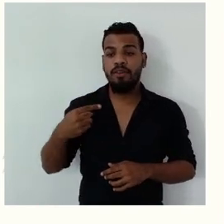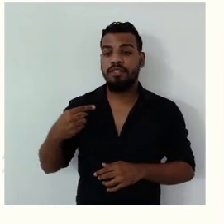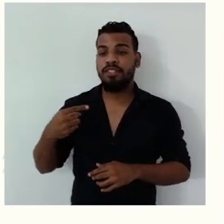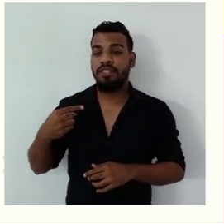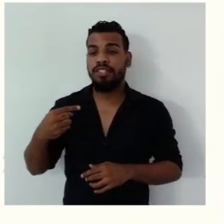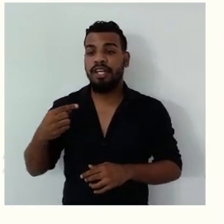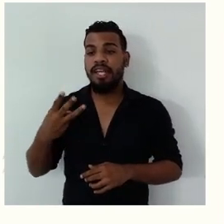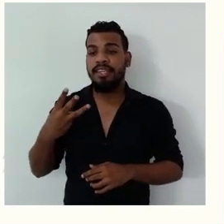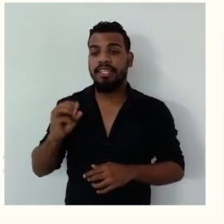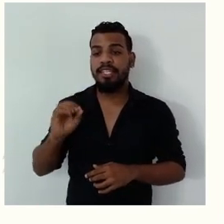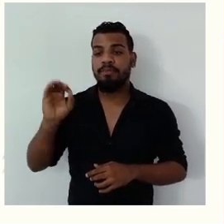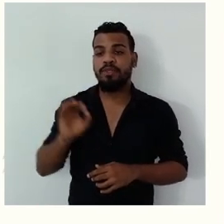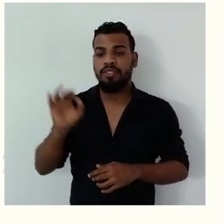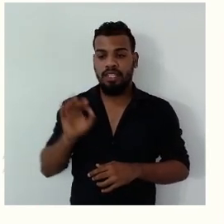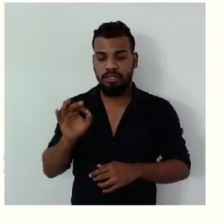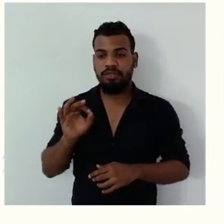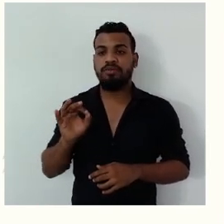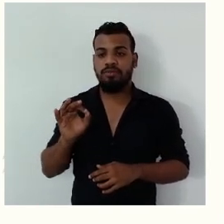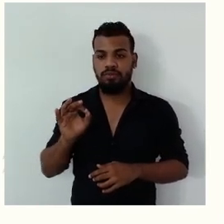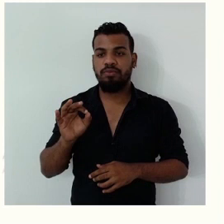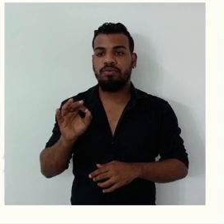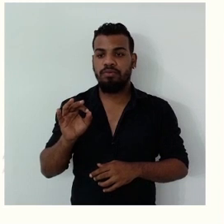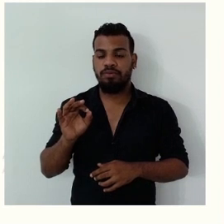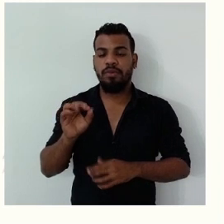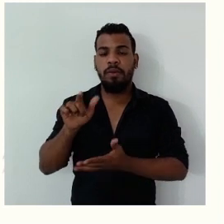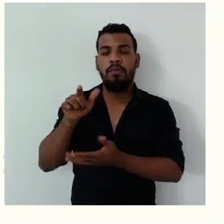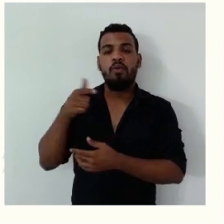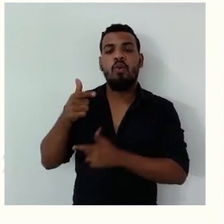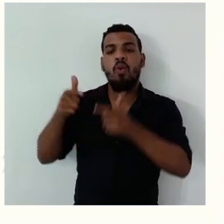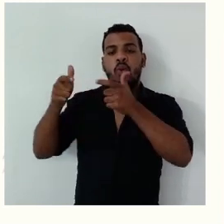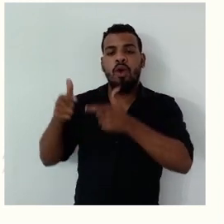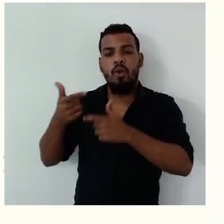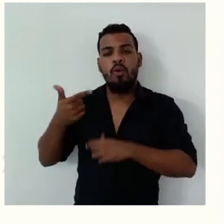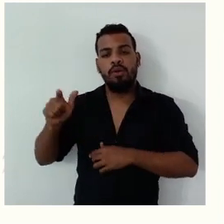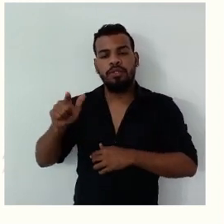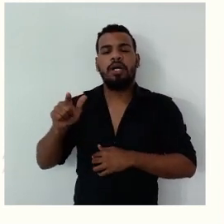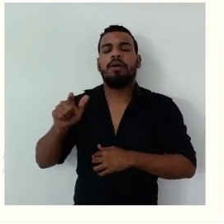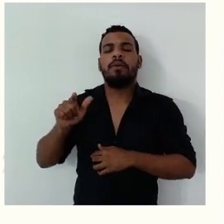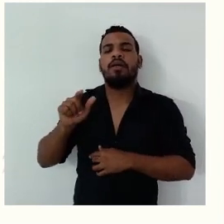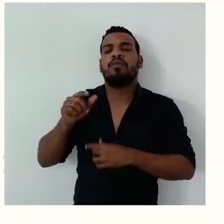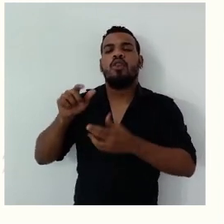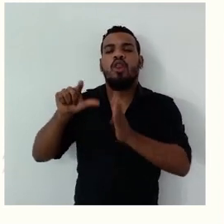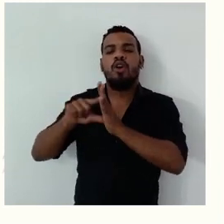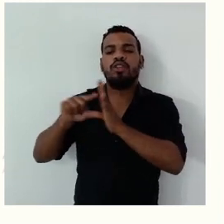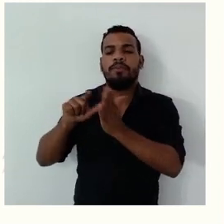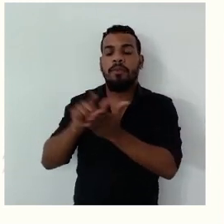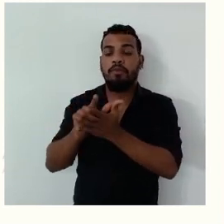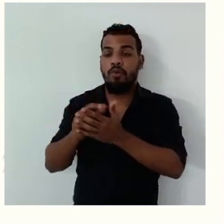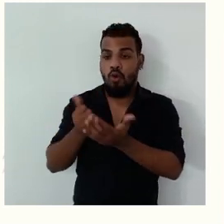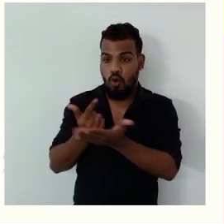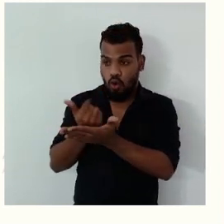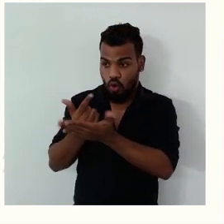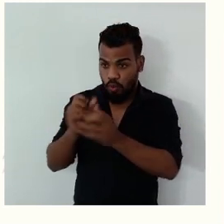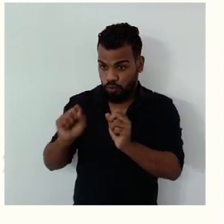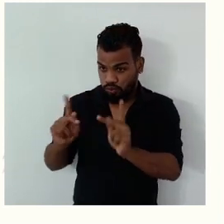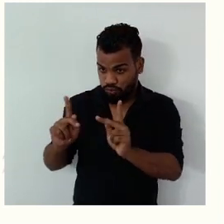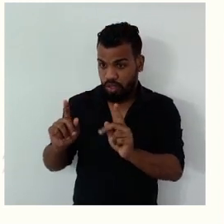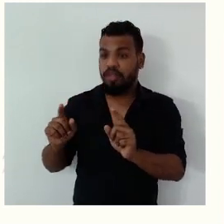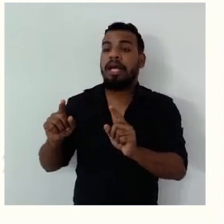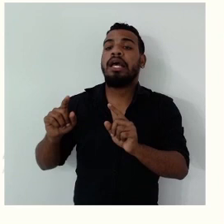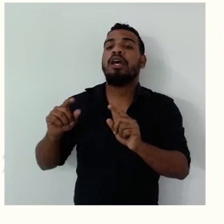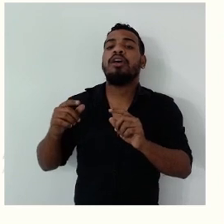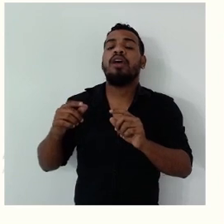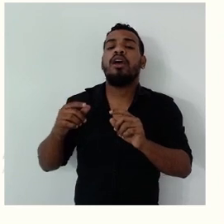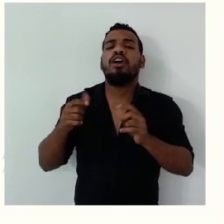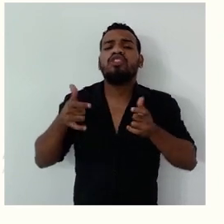valor restante numa papelaria. Após estas compras, qual foi o valor que